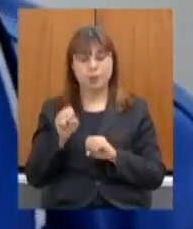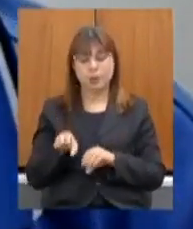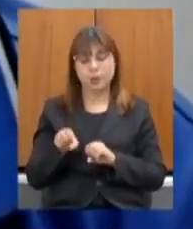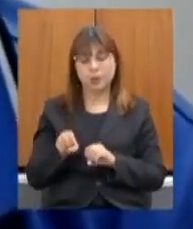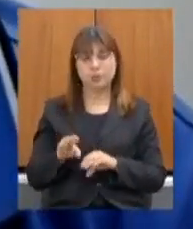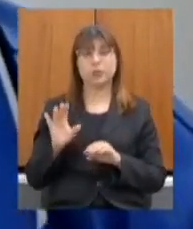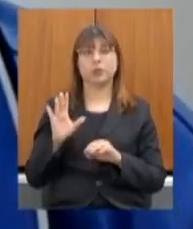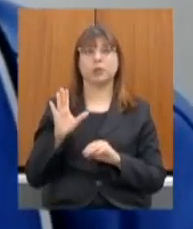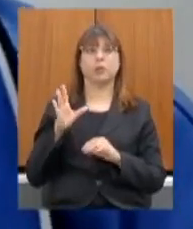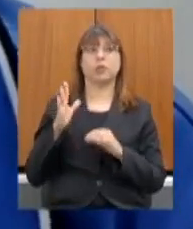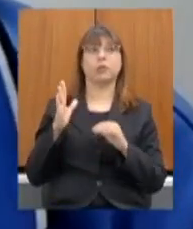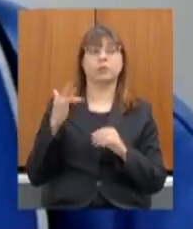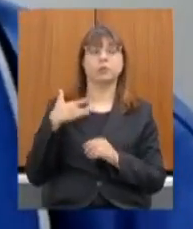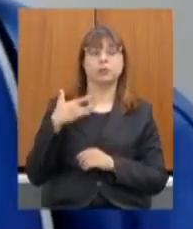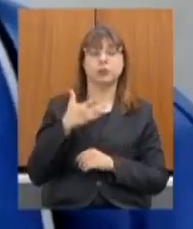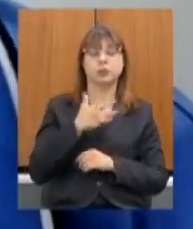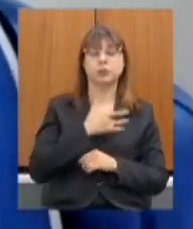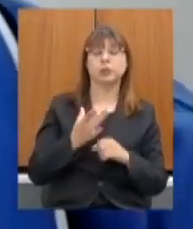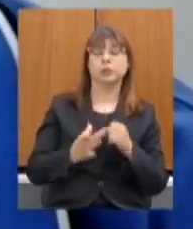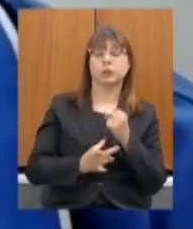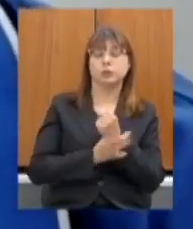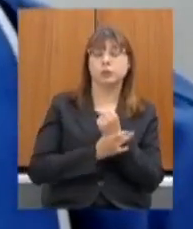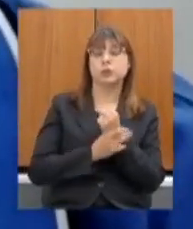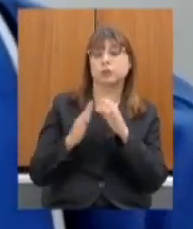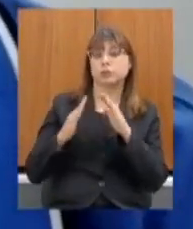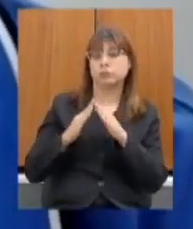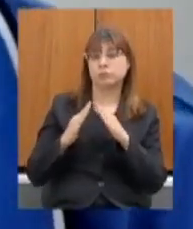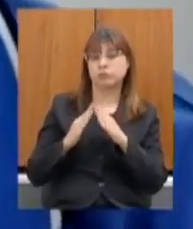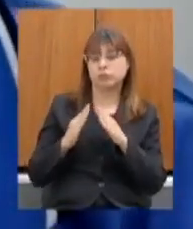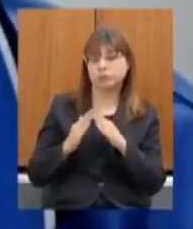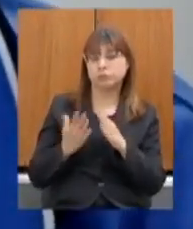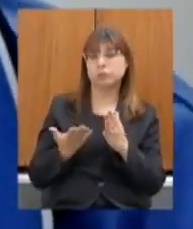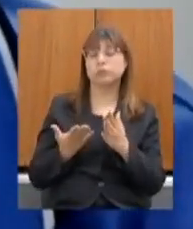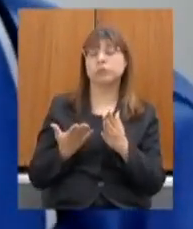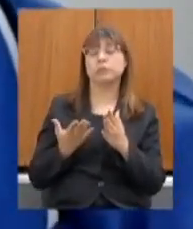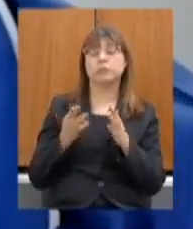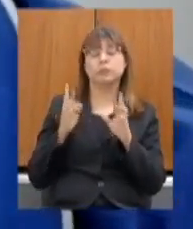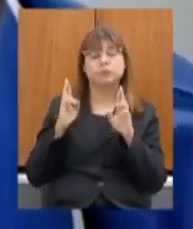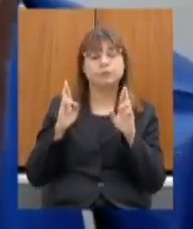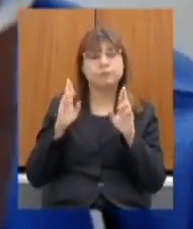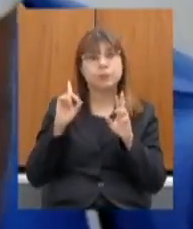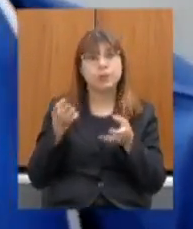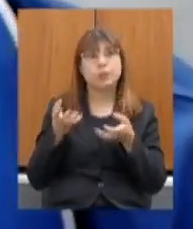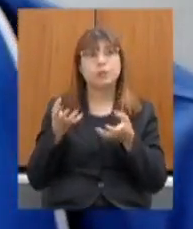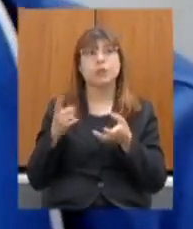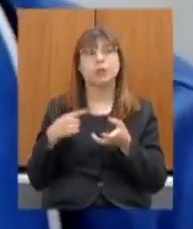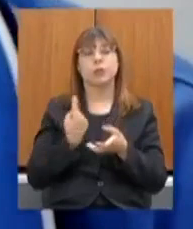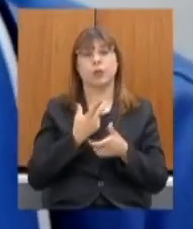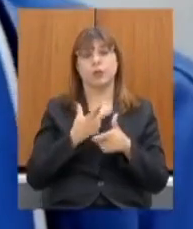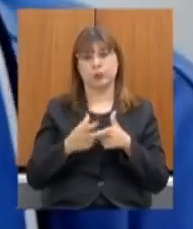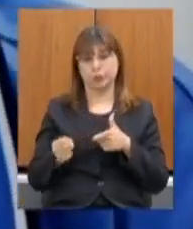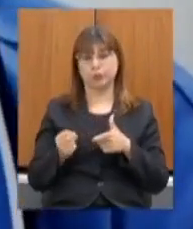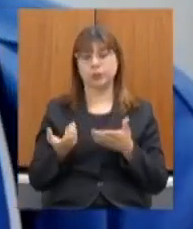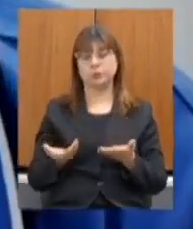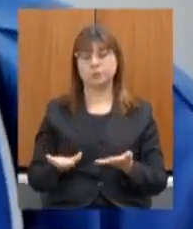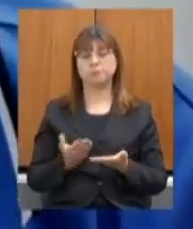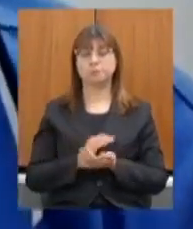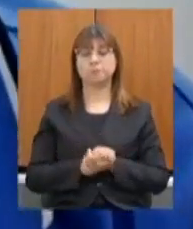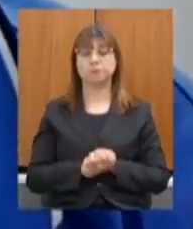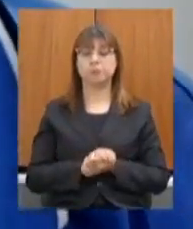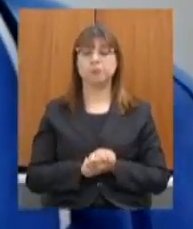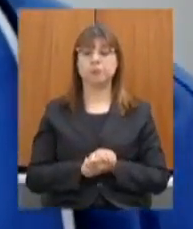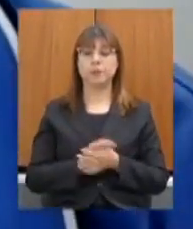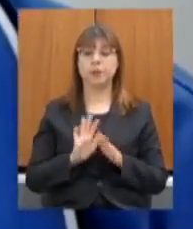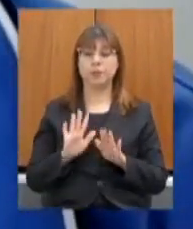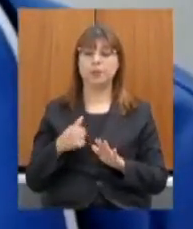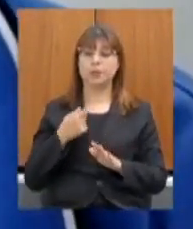saúde, a moradia, a segurança, nós vamos, se Deus quiser, triunfar, né? Mas a minha